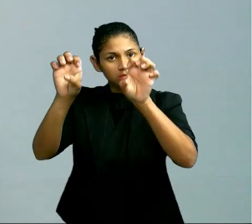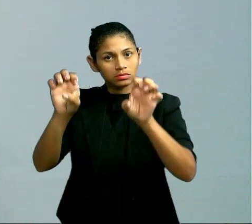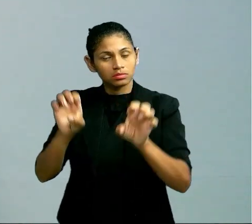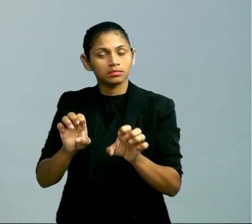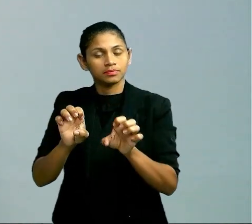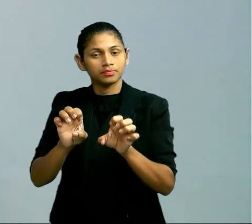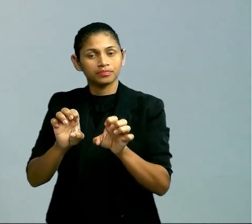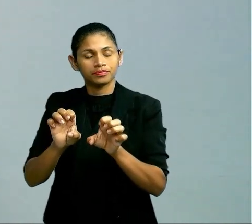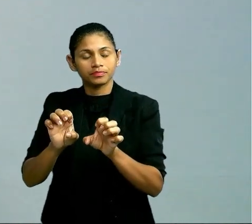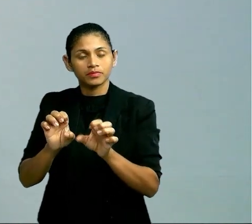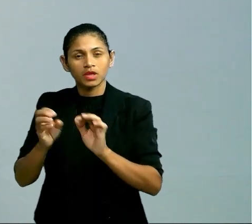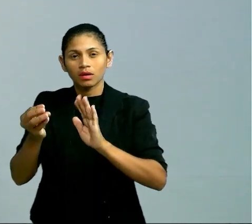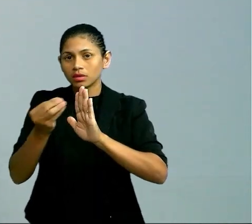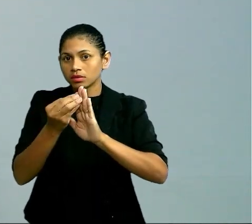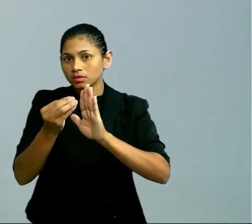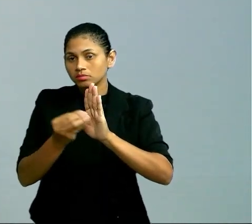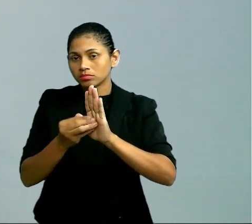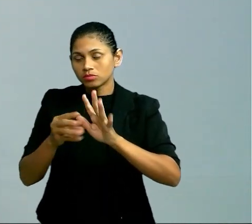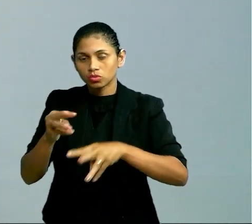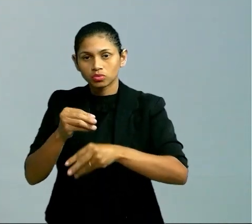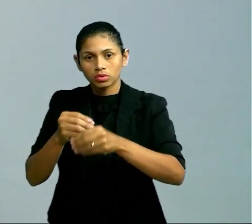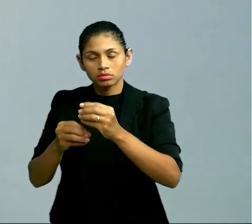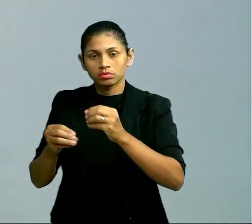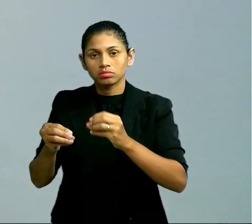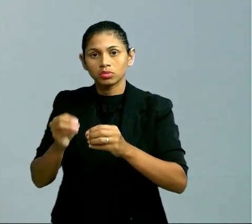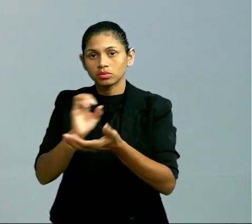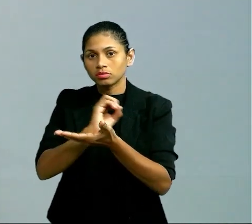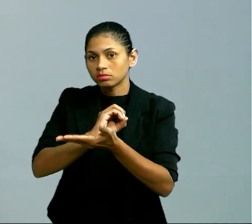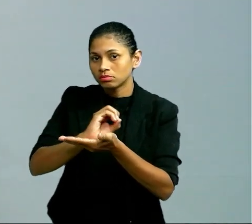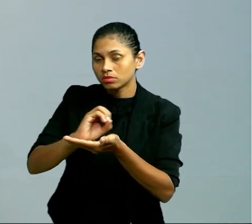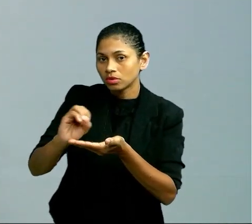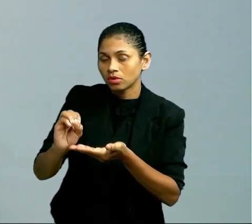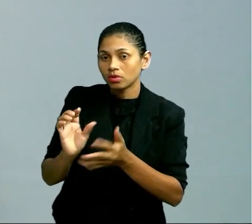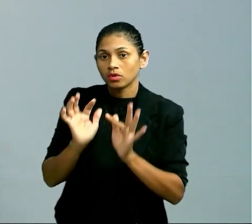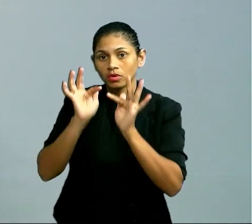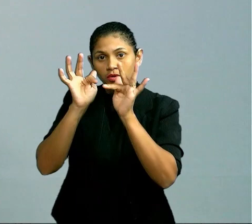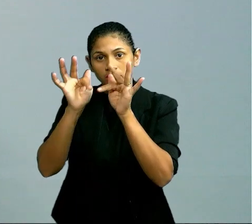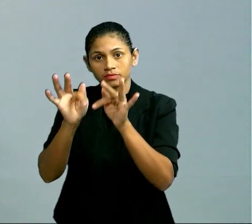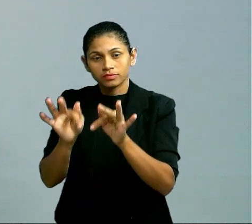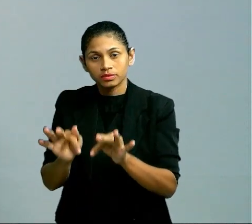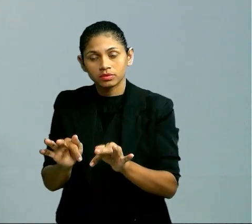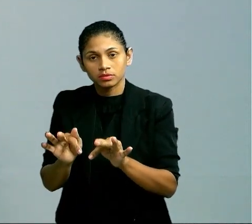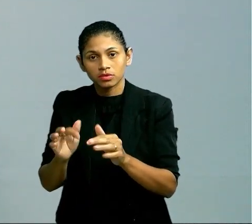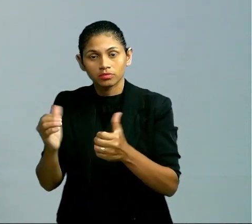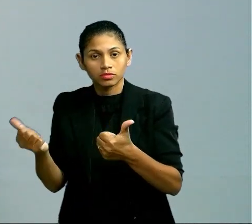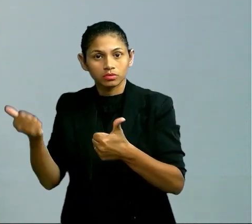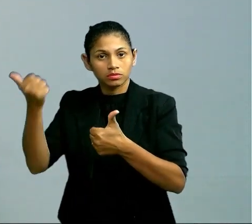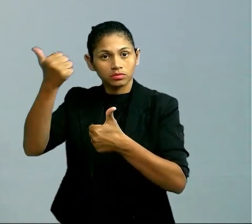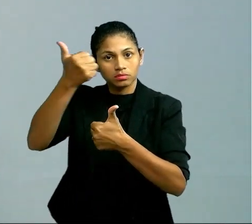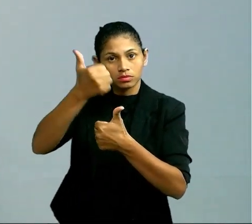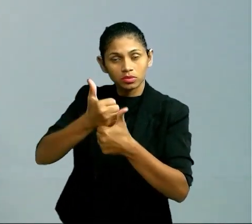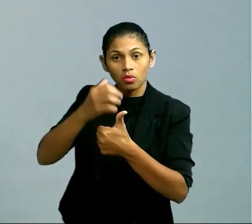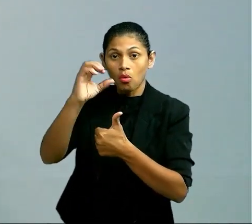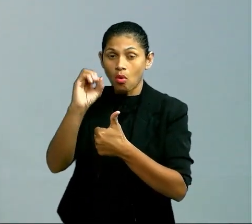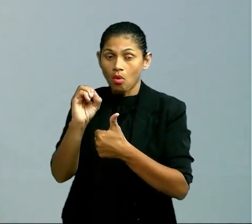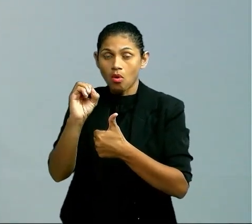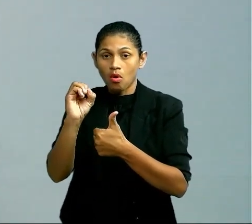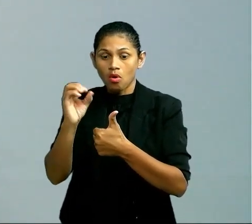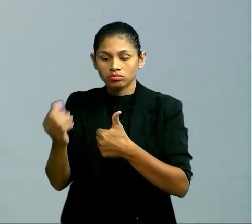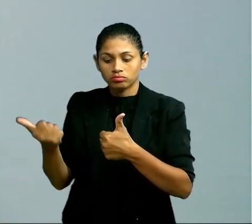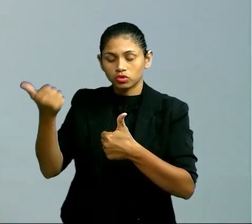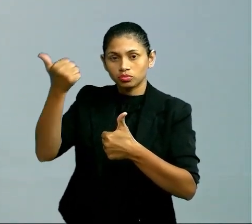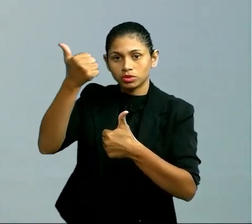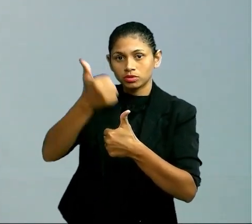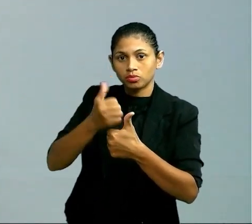dos compostos orgânicos, elas não mudam, tá? A única terminação ali é agora que eu vou substituir o O por ol.